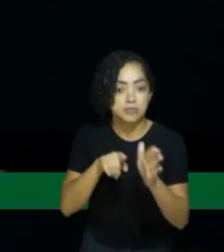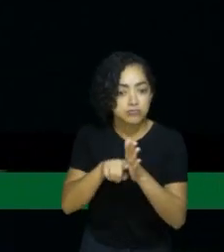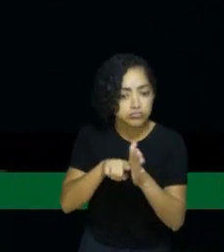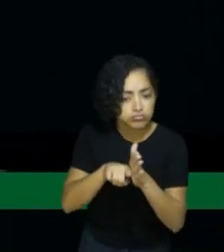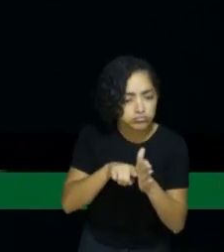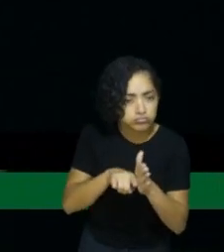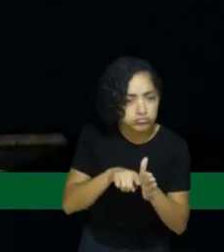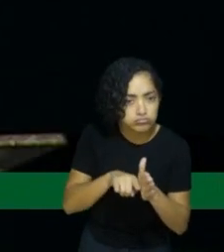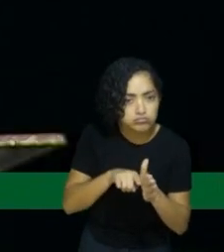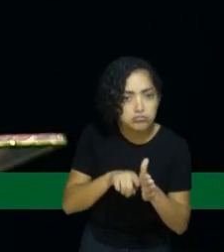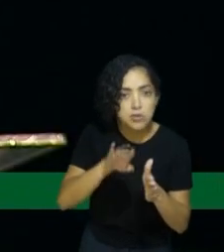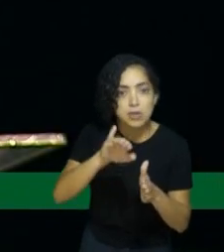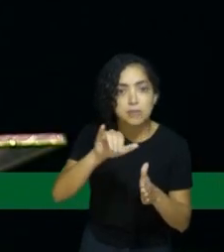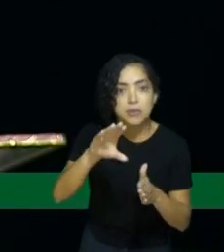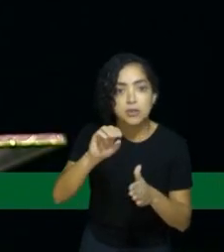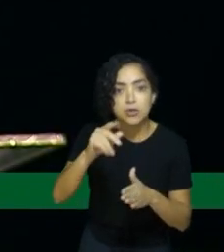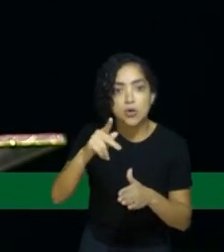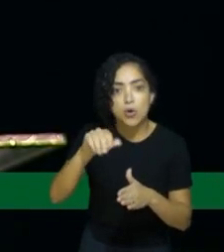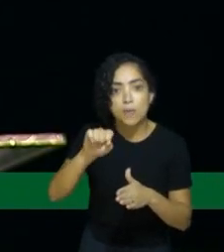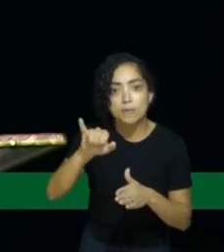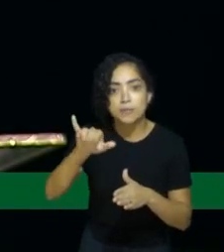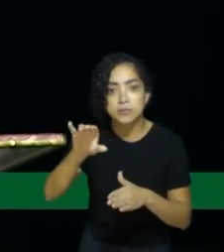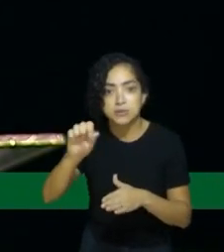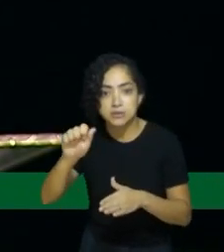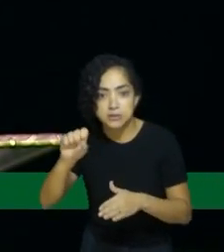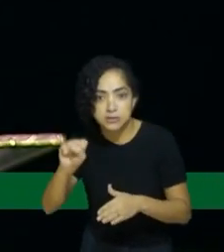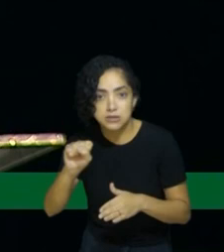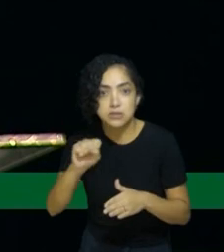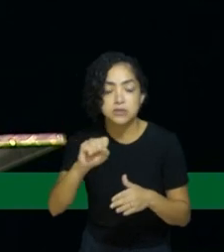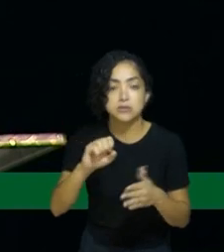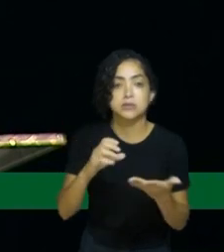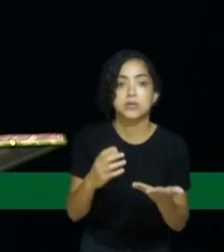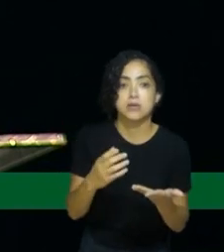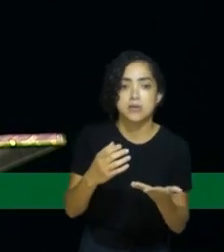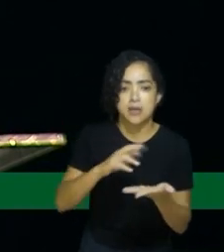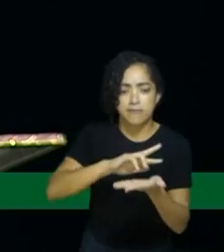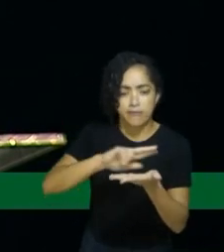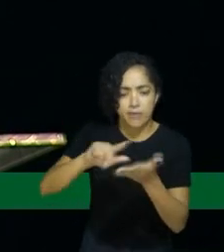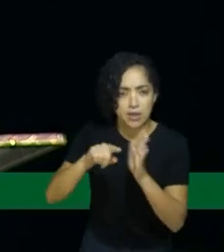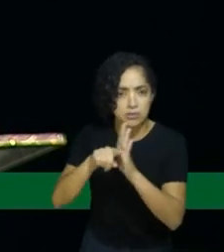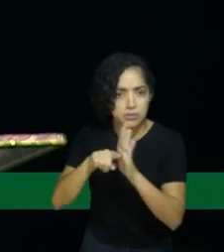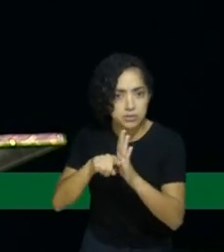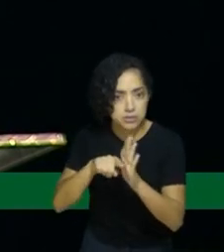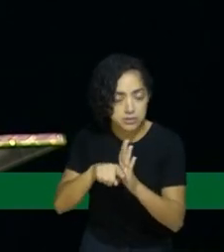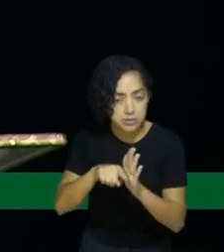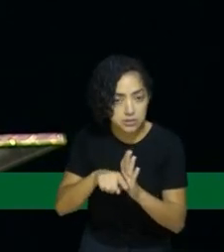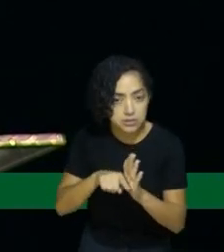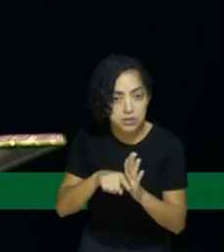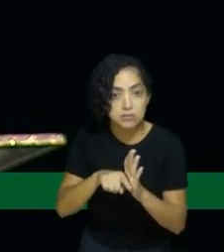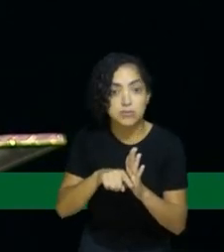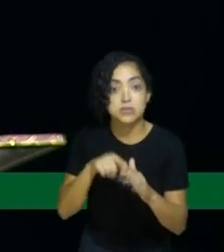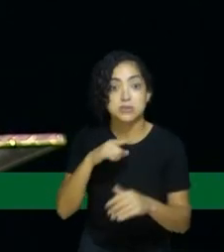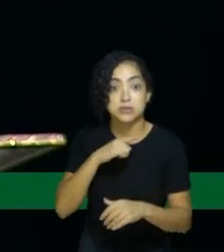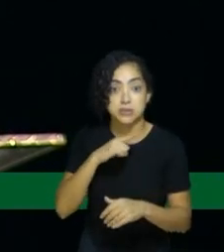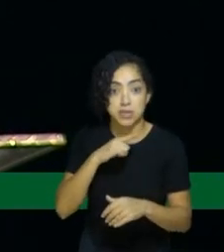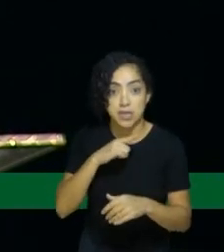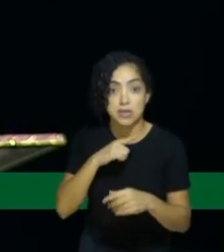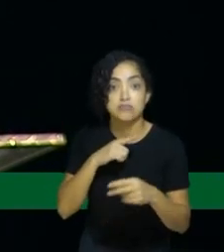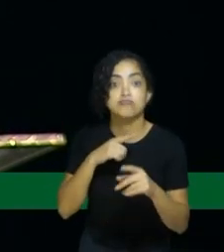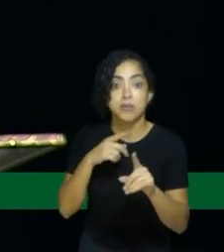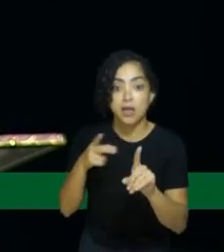biópsias colposcopia e cauterizações de pequenas lesões temos laboratório